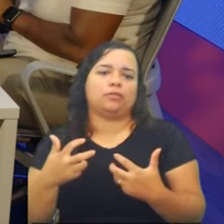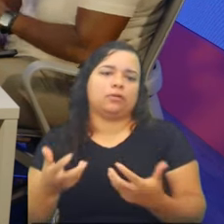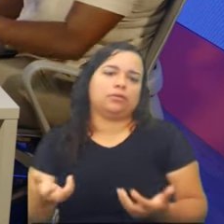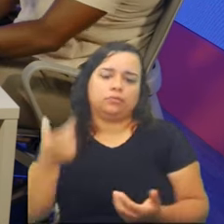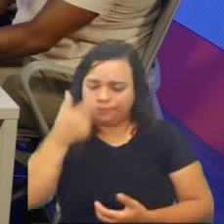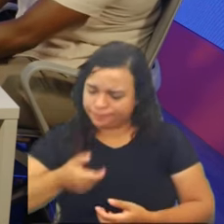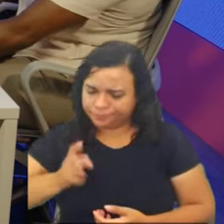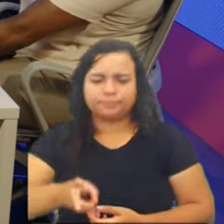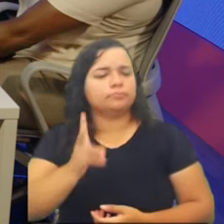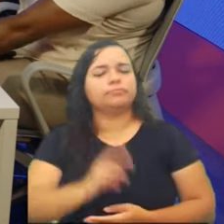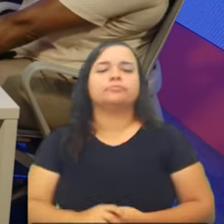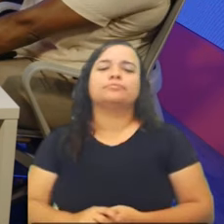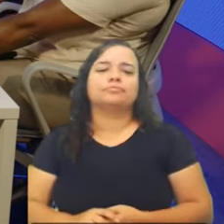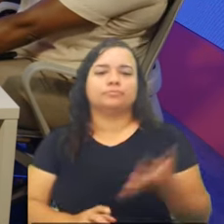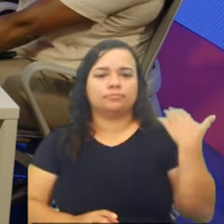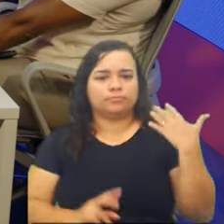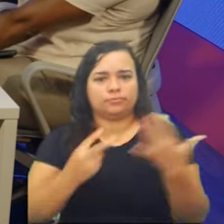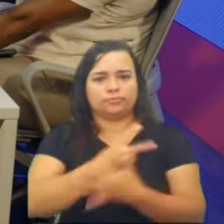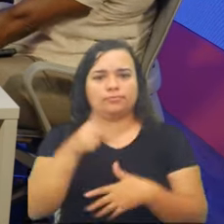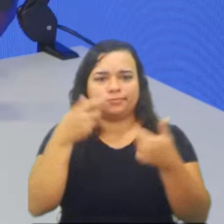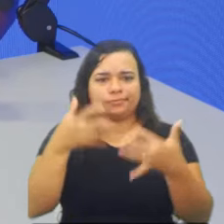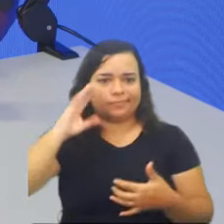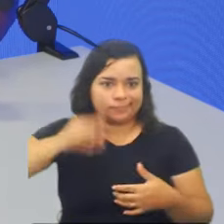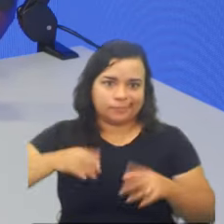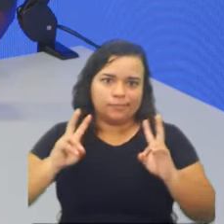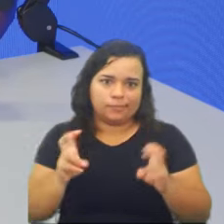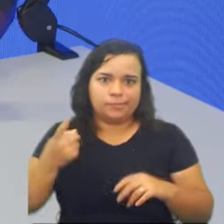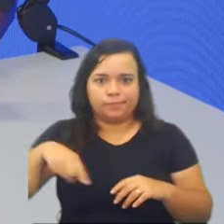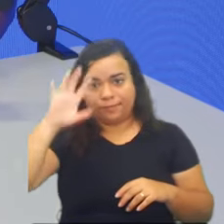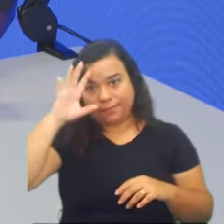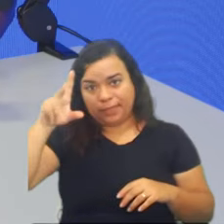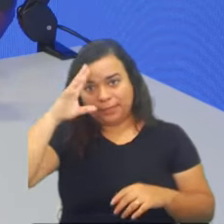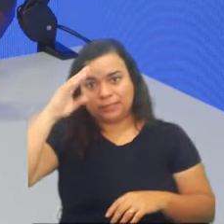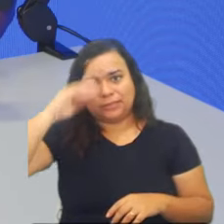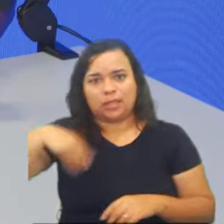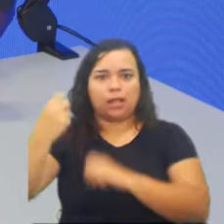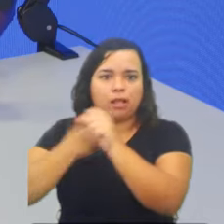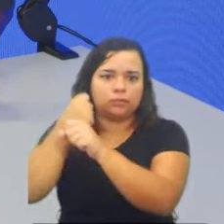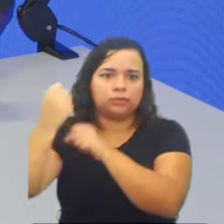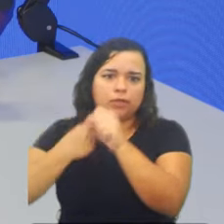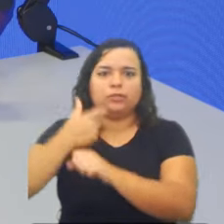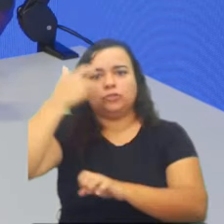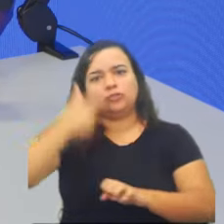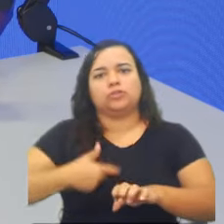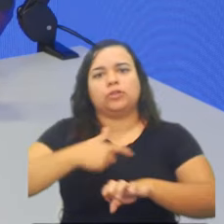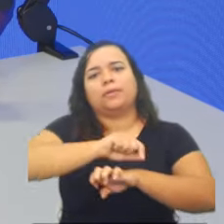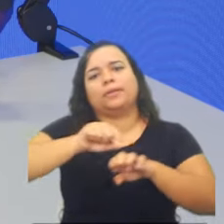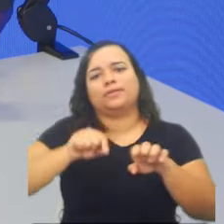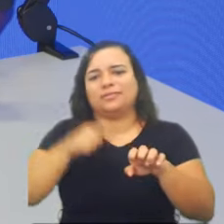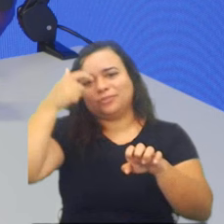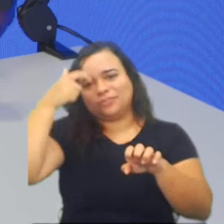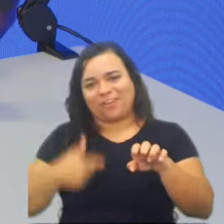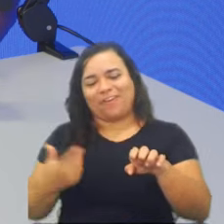chata do Rolê boa boa e ess di se a gente falou de desistir aqui né claro eu penso em desistir todo ano eu Sou empreendedora qual